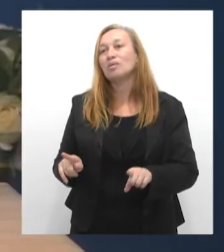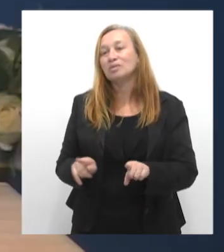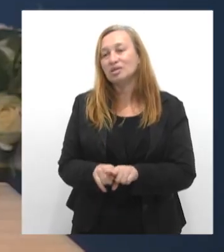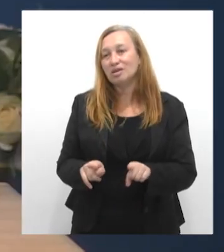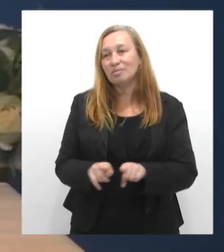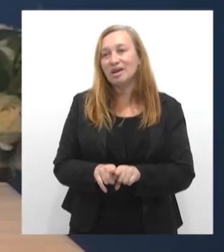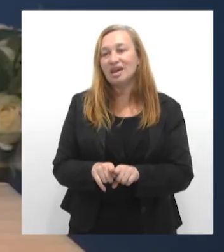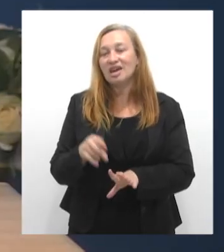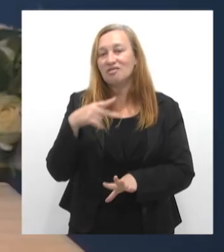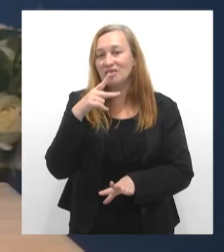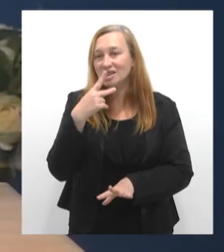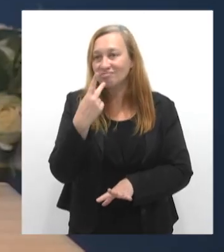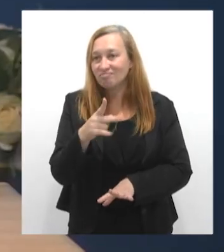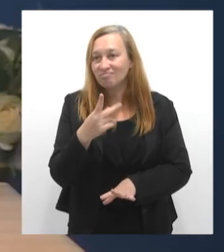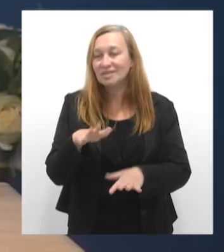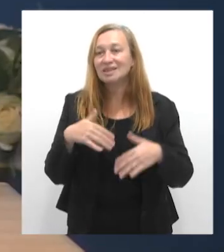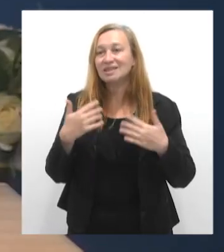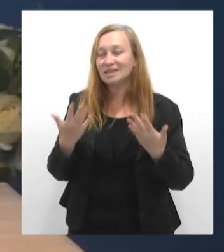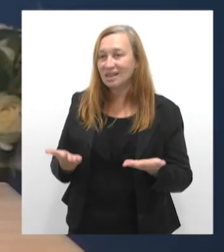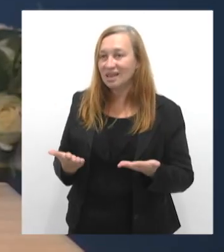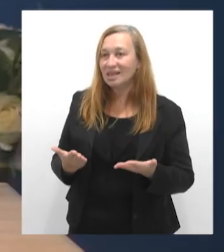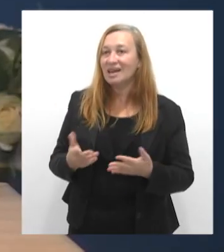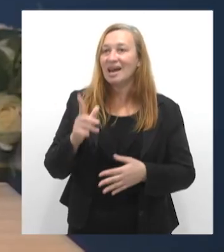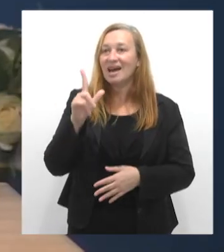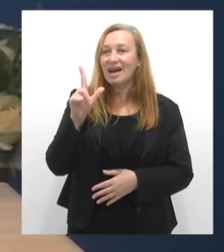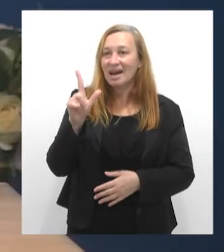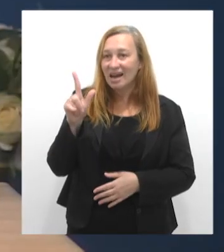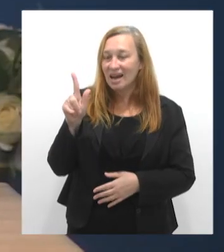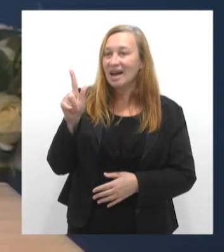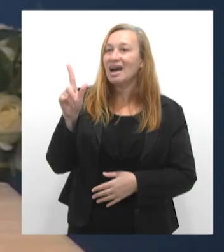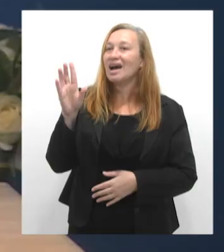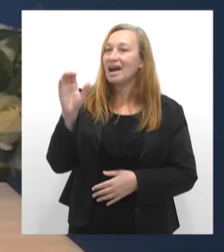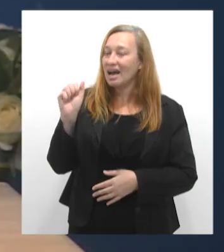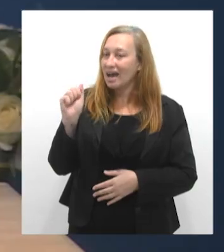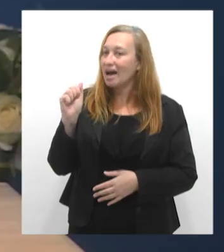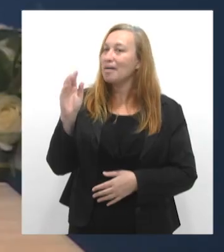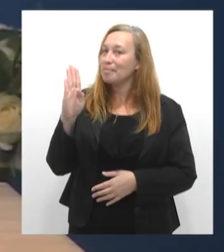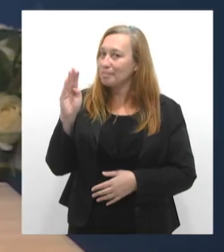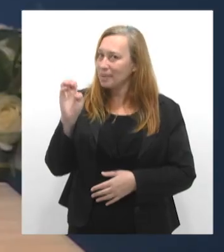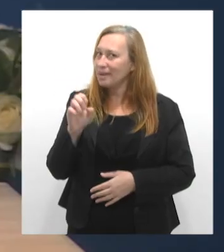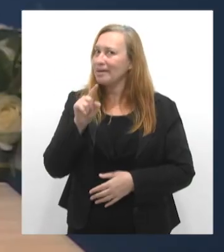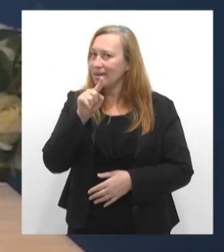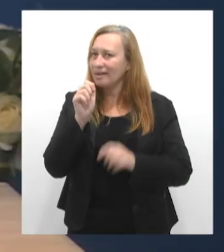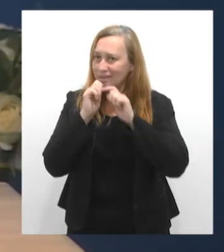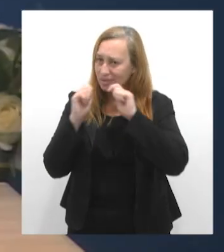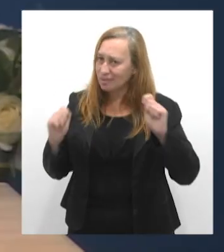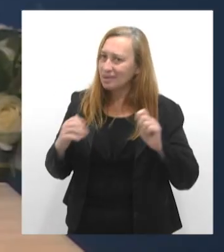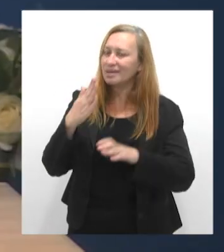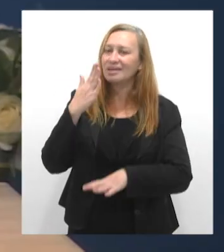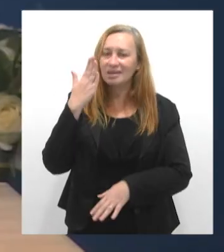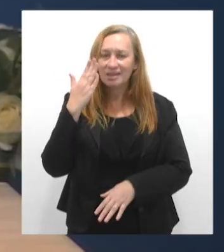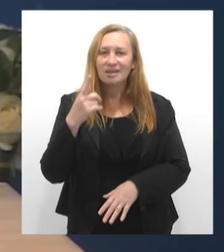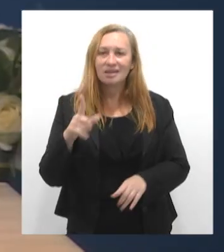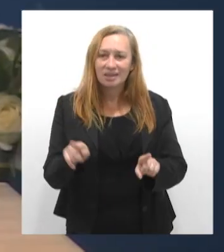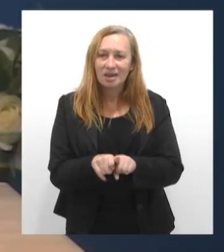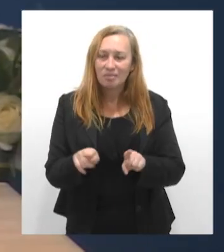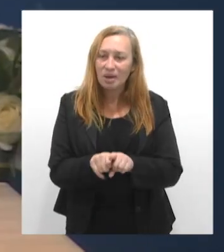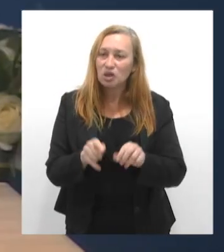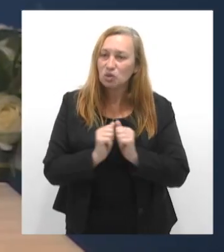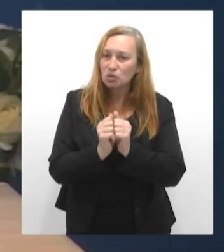as falas dele. Então, a Gabi, como assessora dele, também esteve presente,